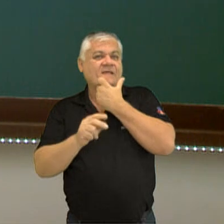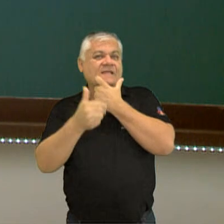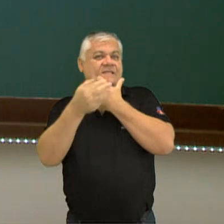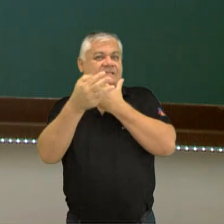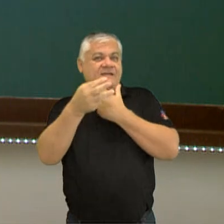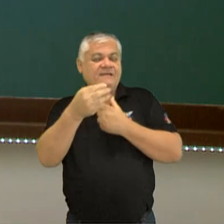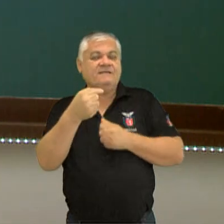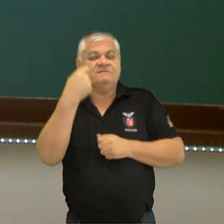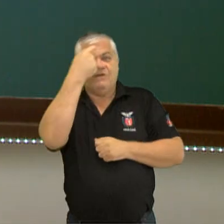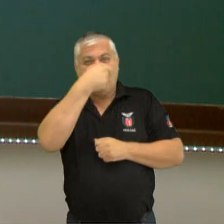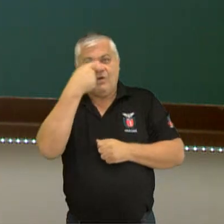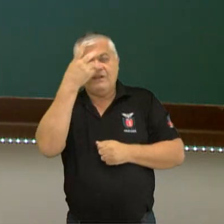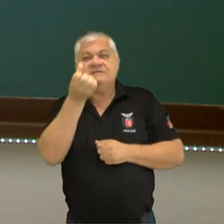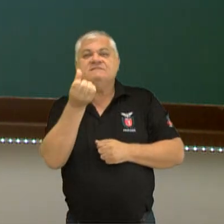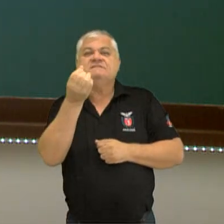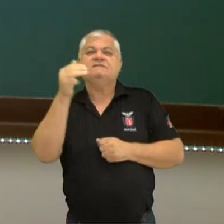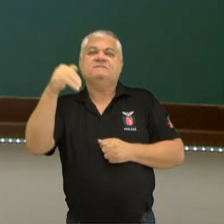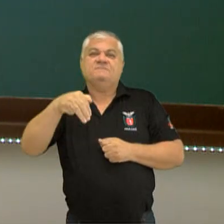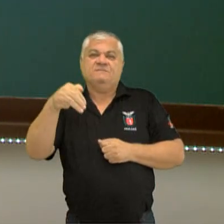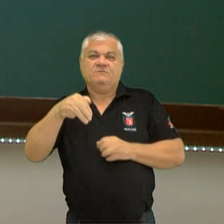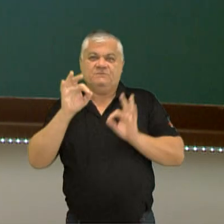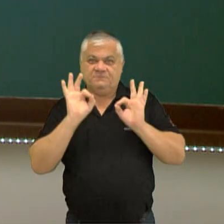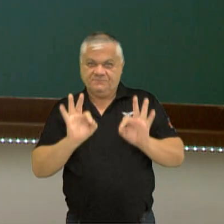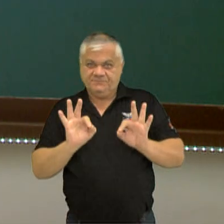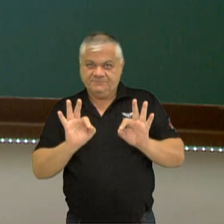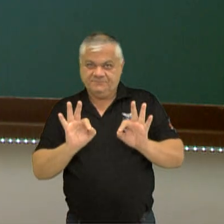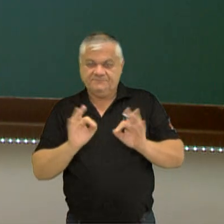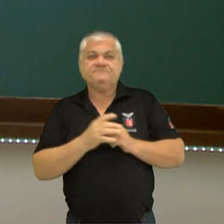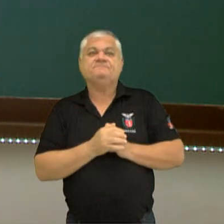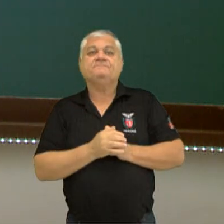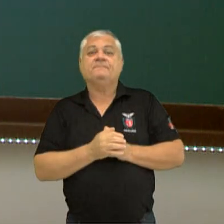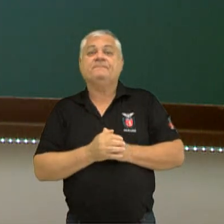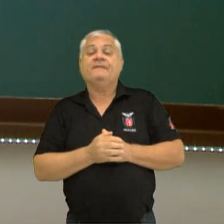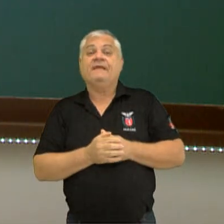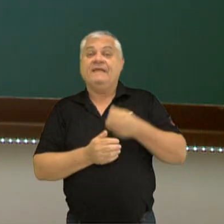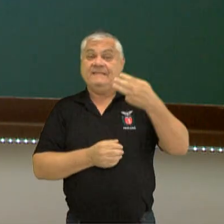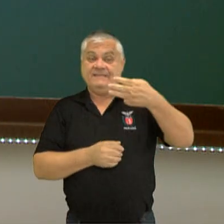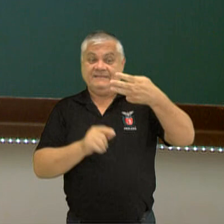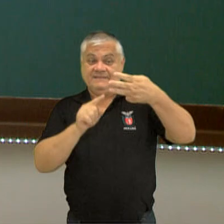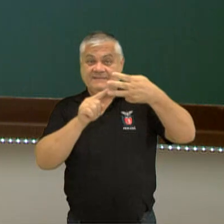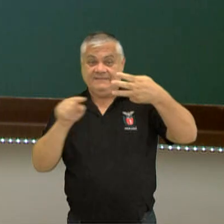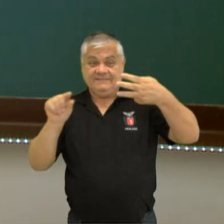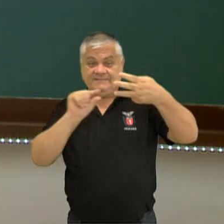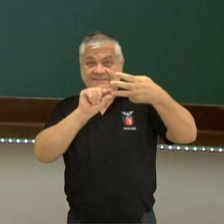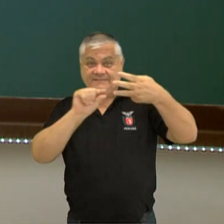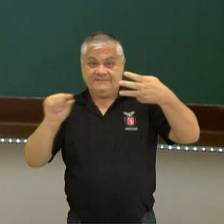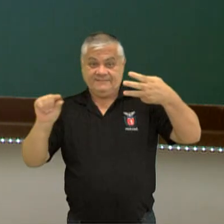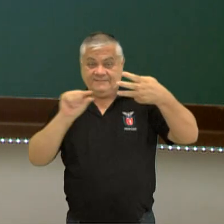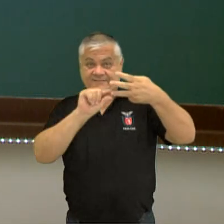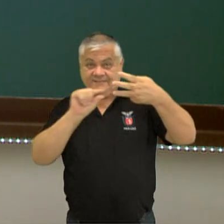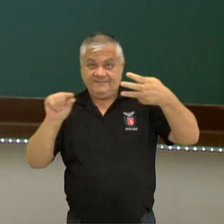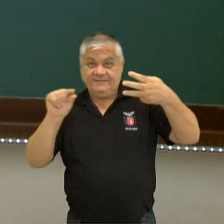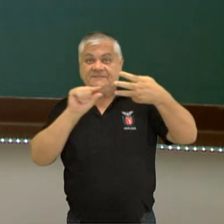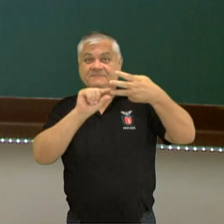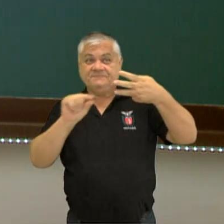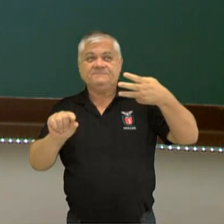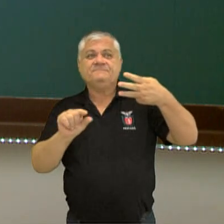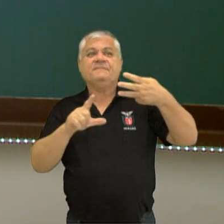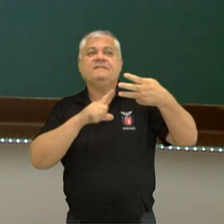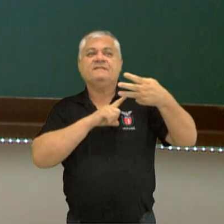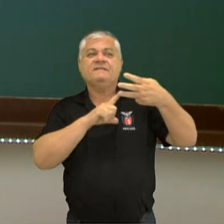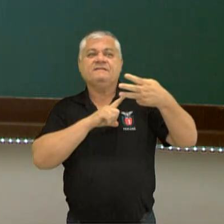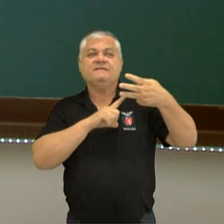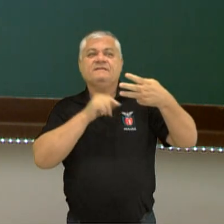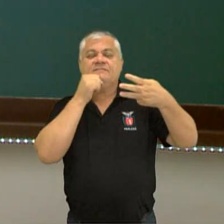equivale a 13 horas e 60. A terceira linha, que é a terceira medição, né?